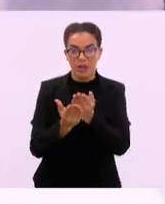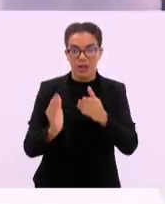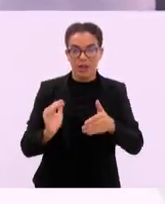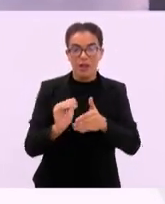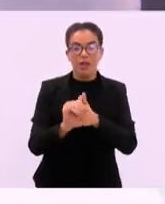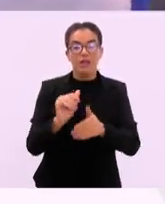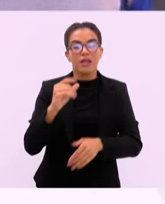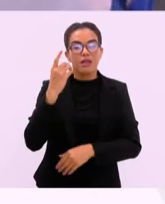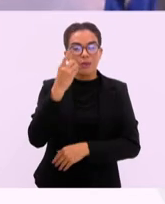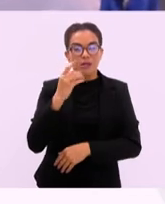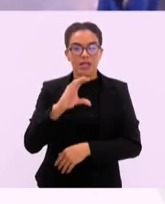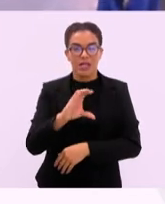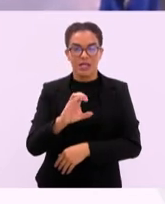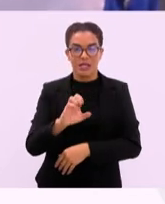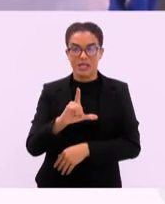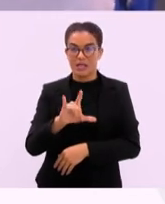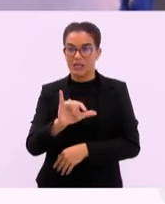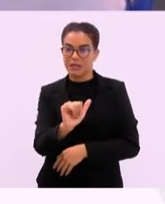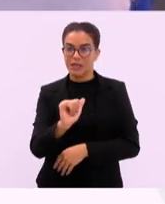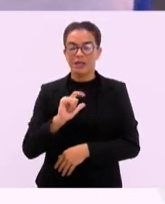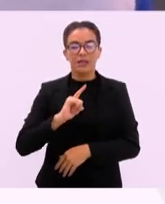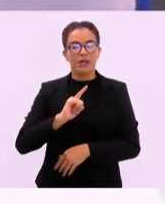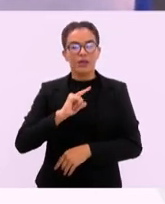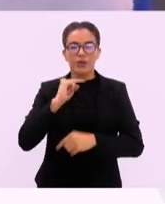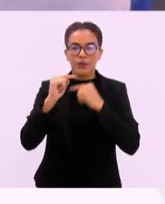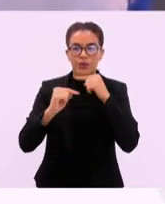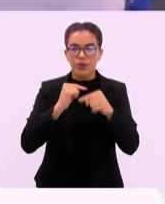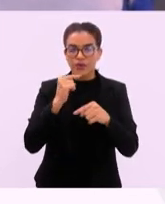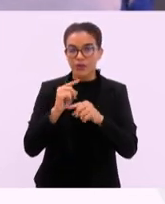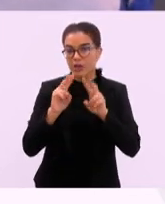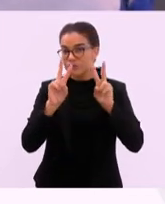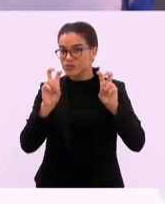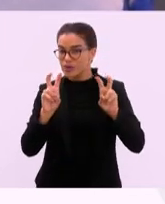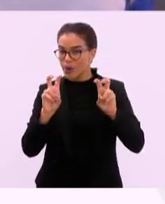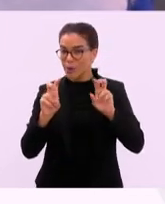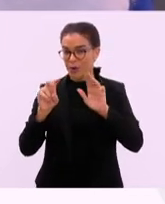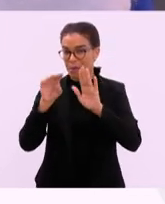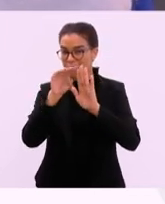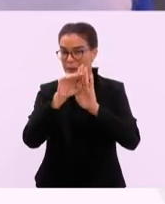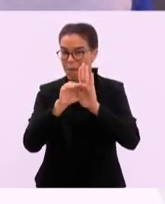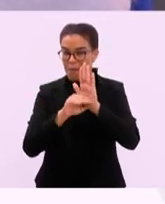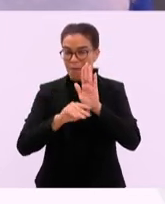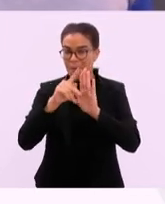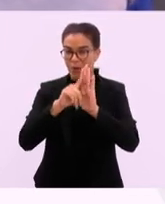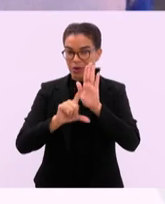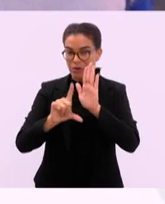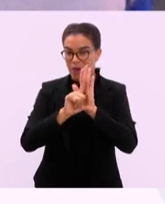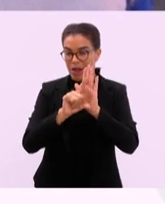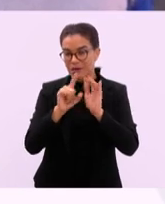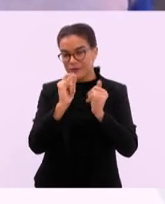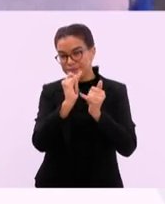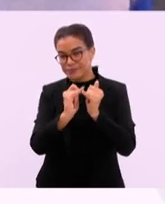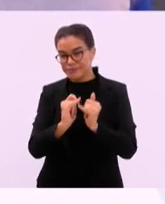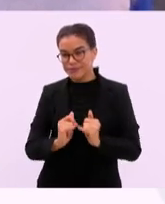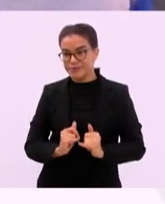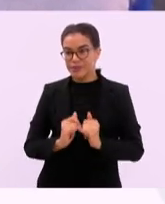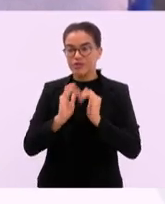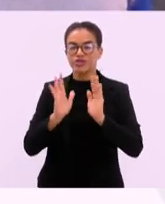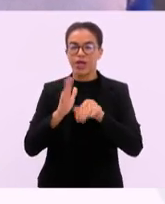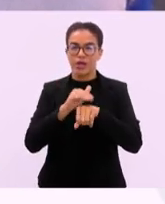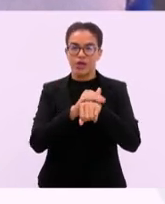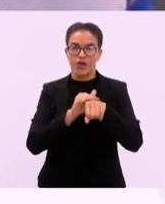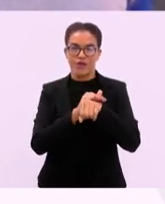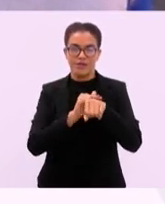deputada Célia. E tenho algumas dúvidas também com relação a outros projetos que versam sobre temas semelhantes. Conversei com a deputada